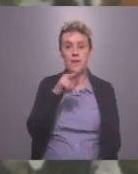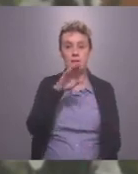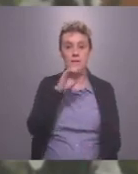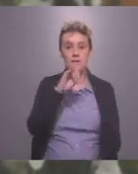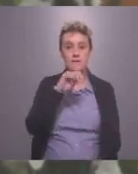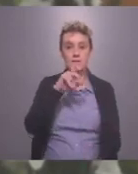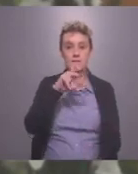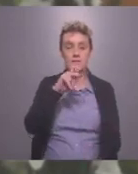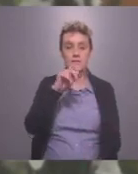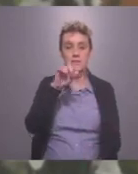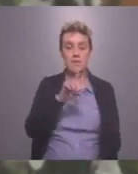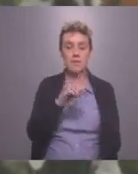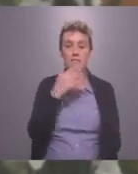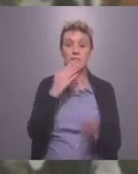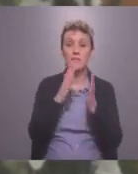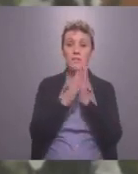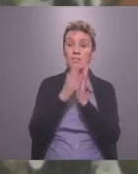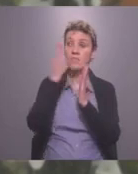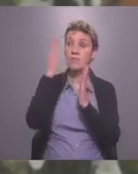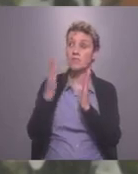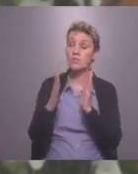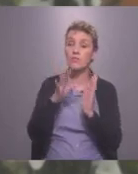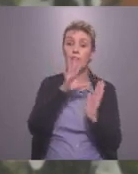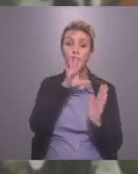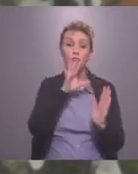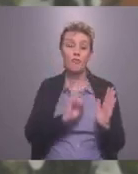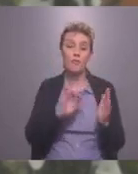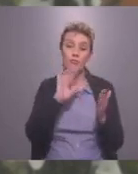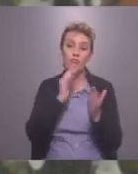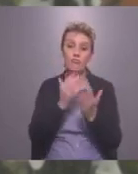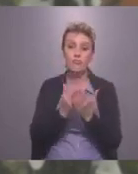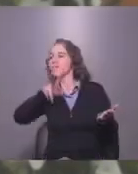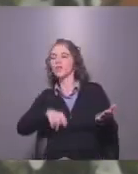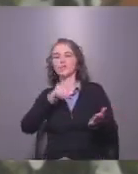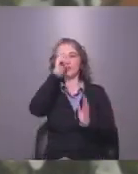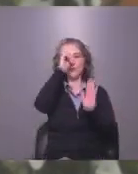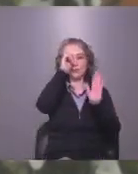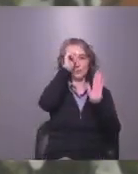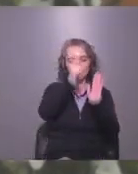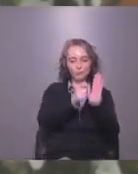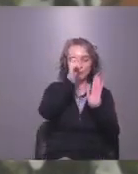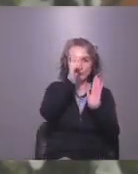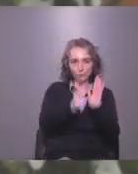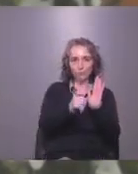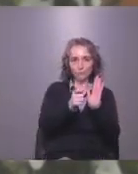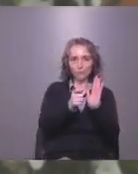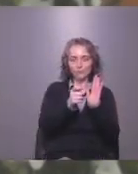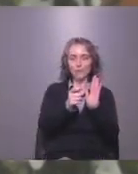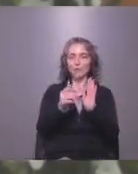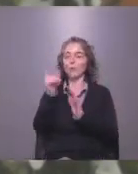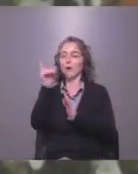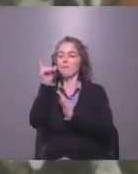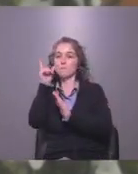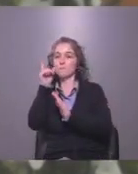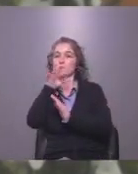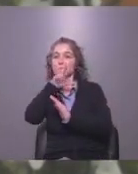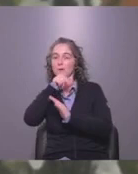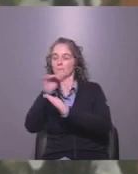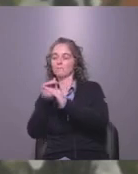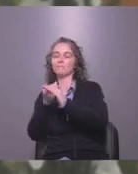Deus quis honrar os pais nos filhos e firmou sobre eles a autoridade da mãe.